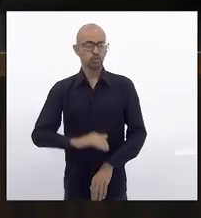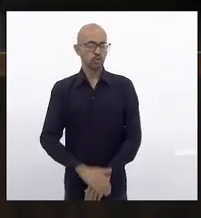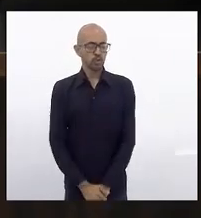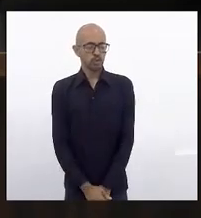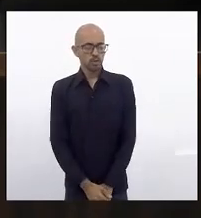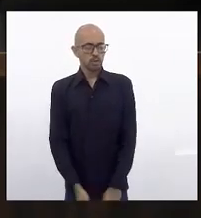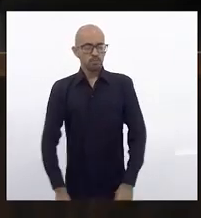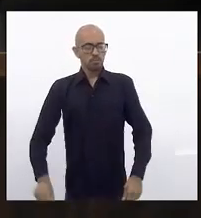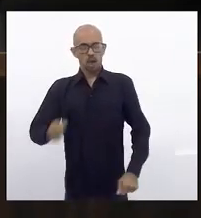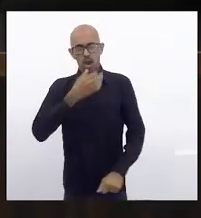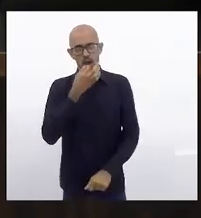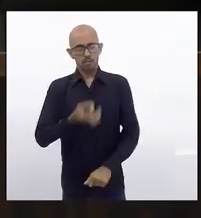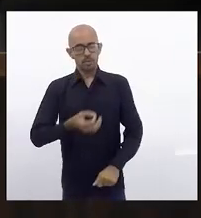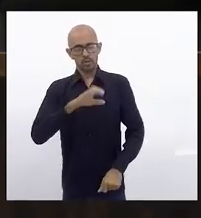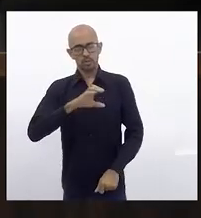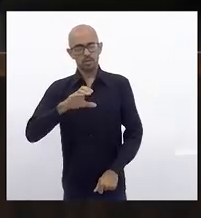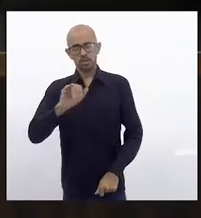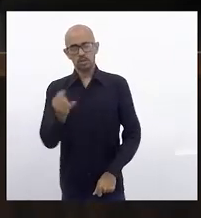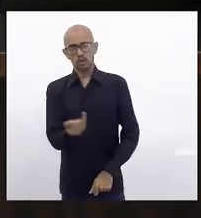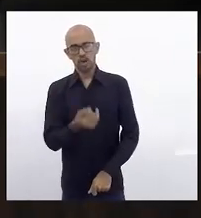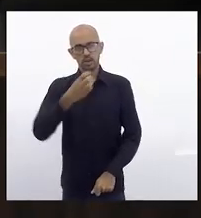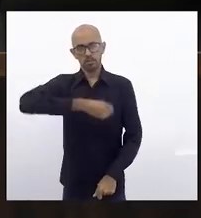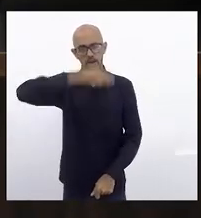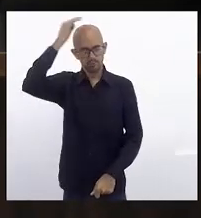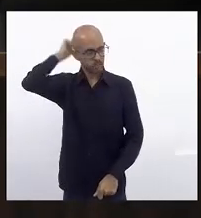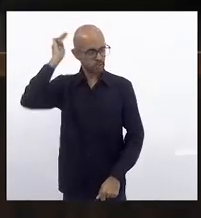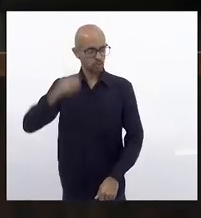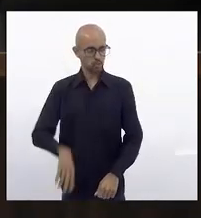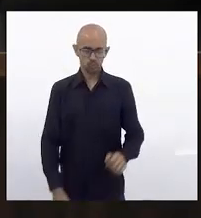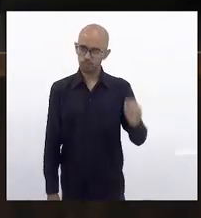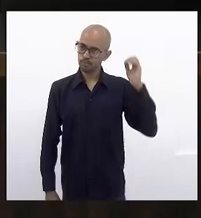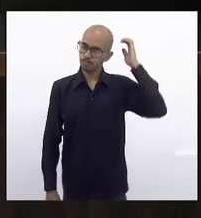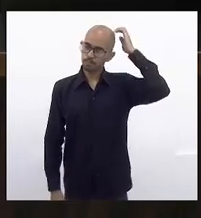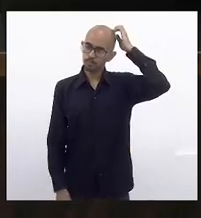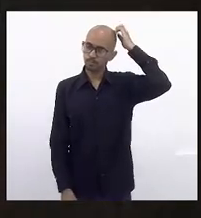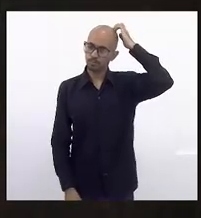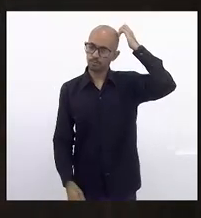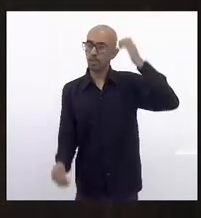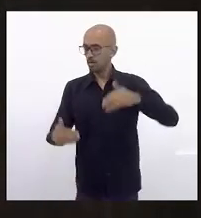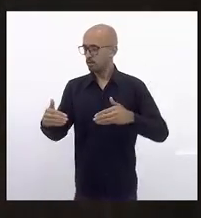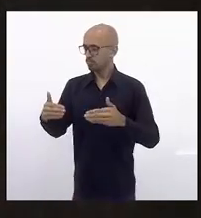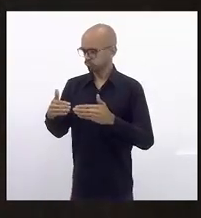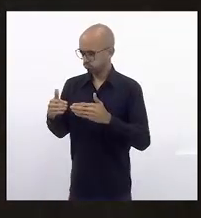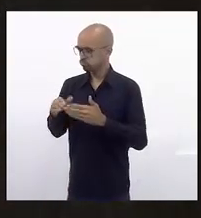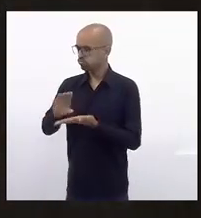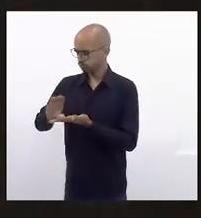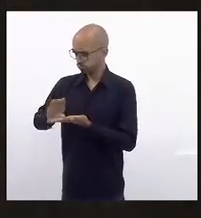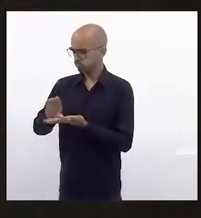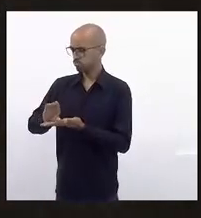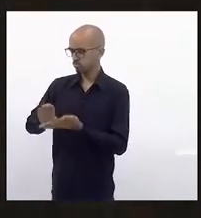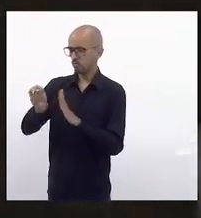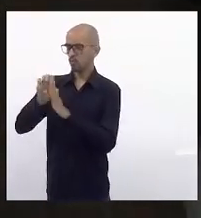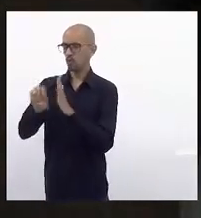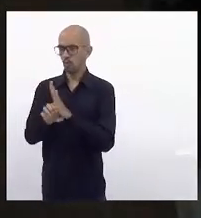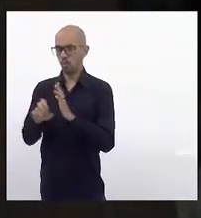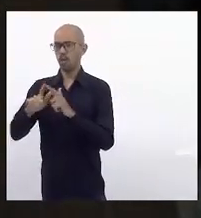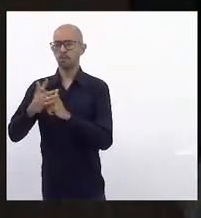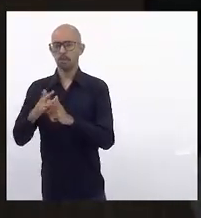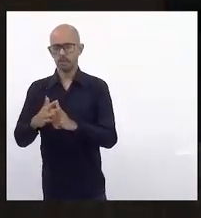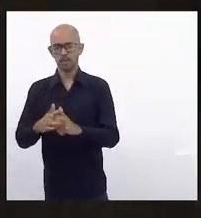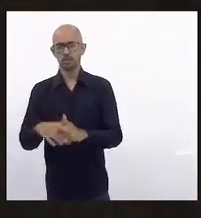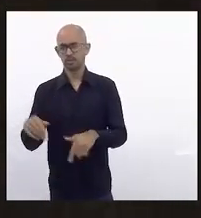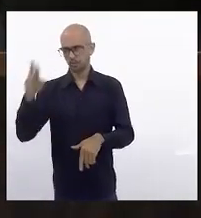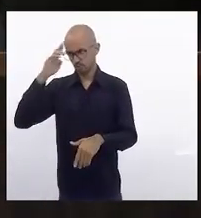Controle. Para emitir parecer pela Comissão de Constituição e Justiça, deputado Márcio Pacheco. Parecer pela constitucionalidade com emendas, senhor